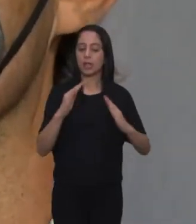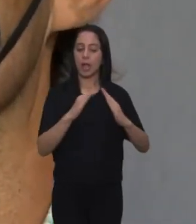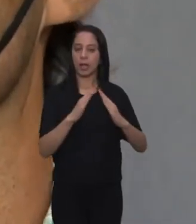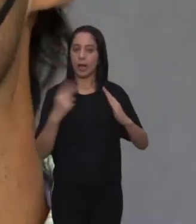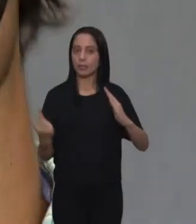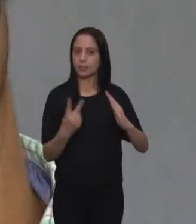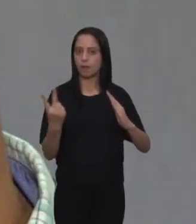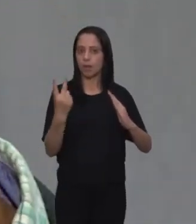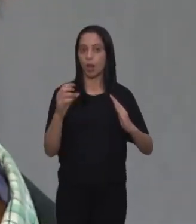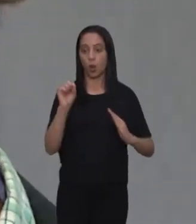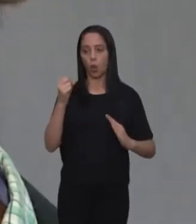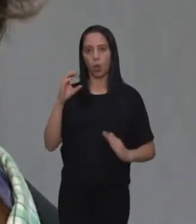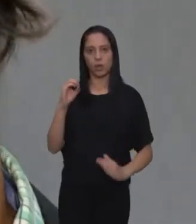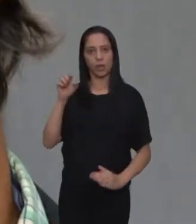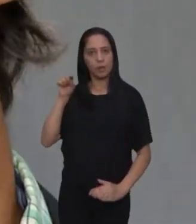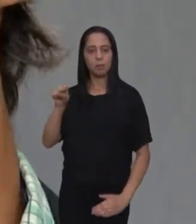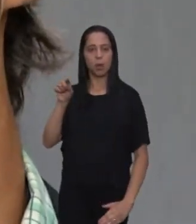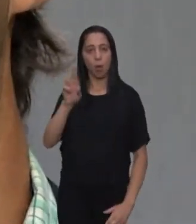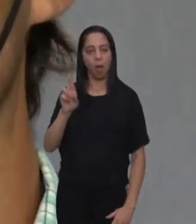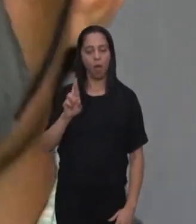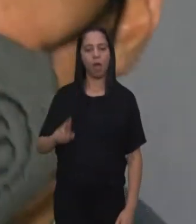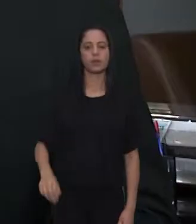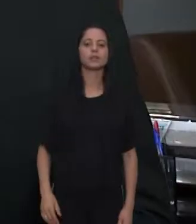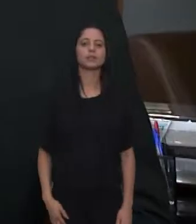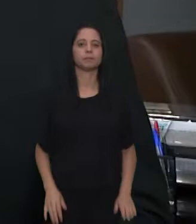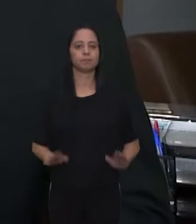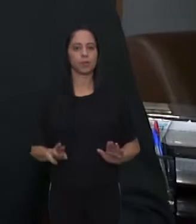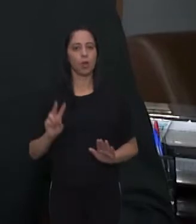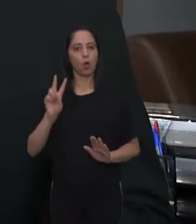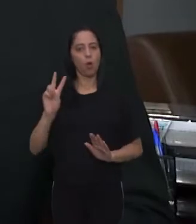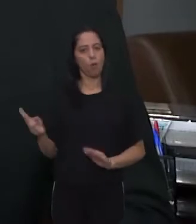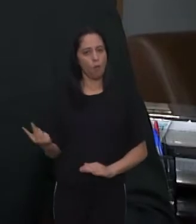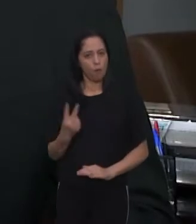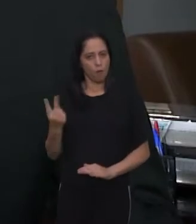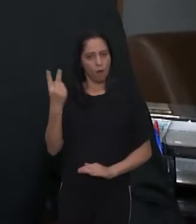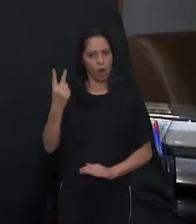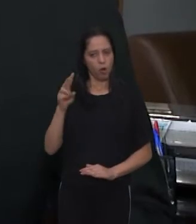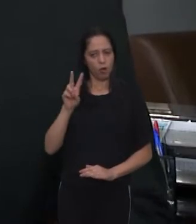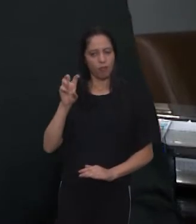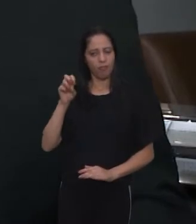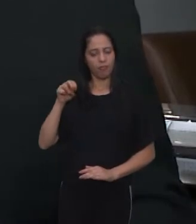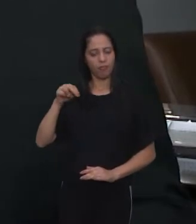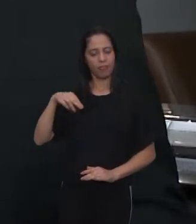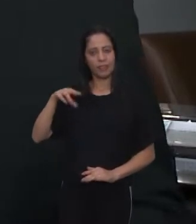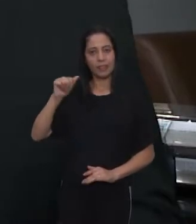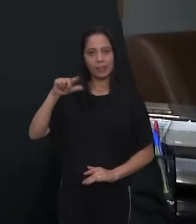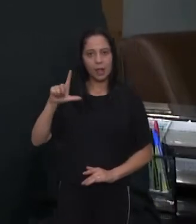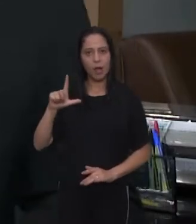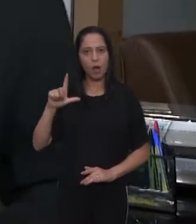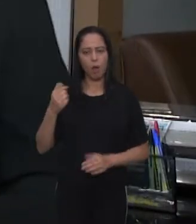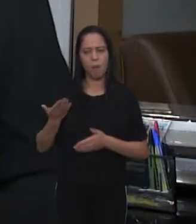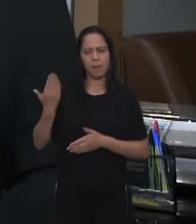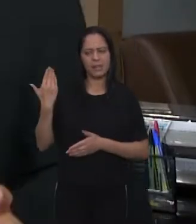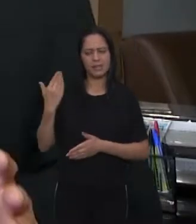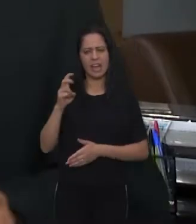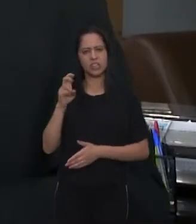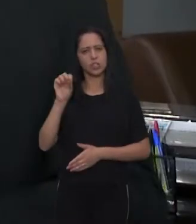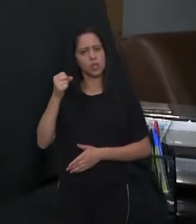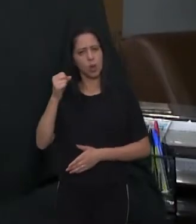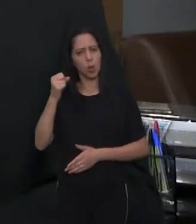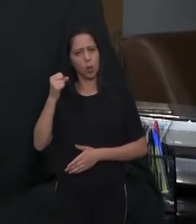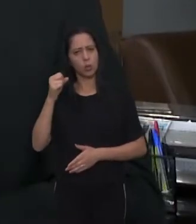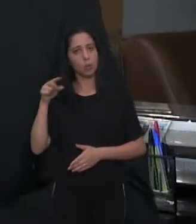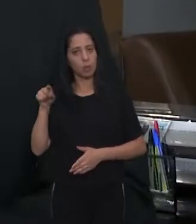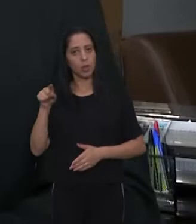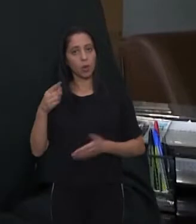com valor venal de até 80 mil reais o valor venal de limite de isenção era de 58 mil reais com a aprovação